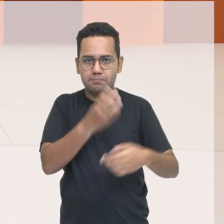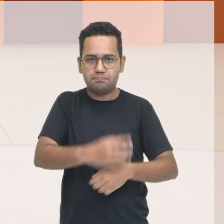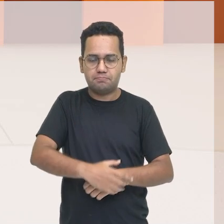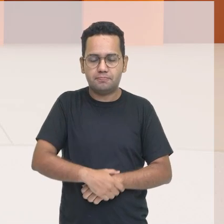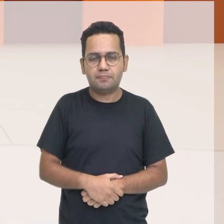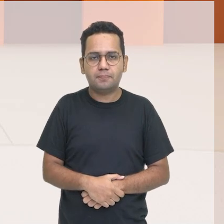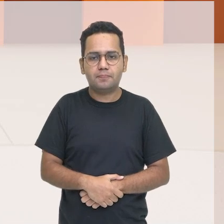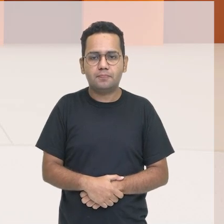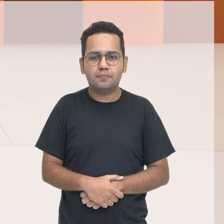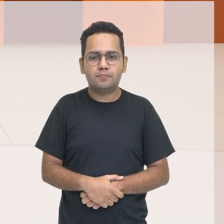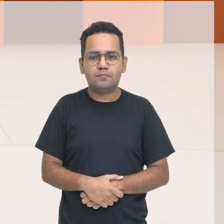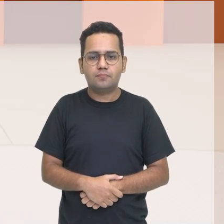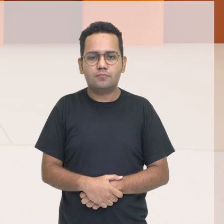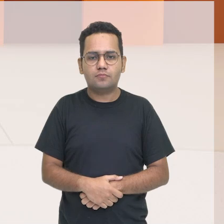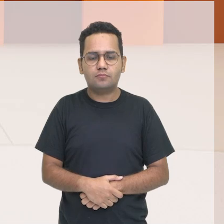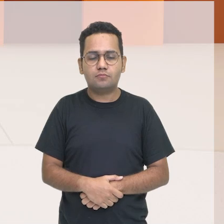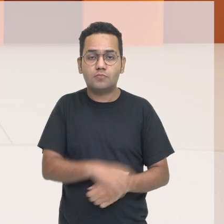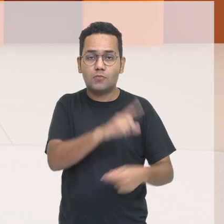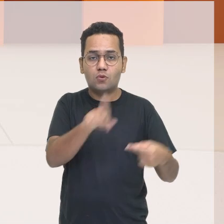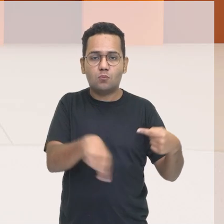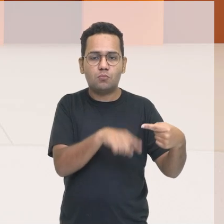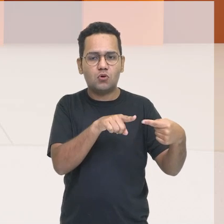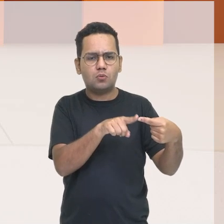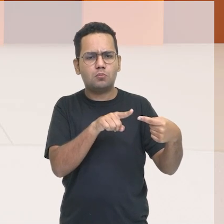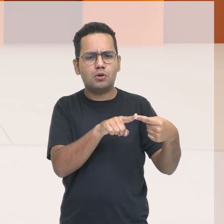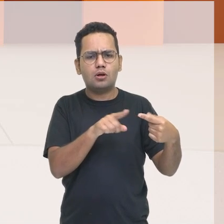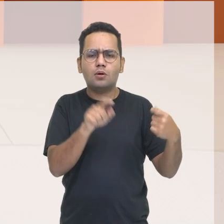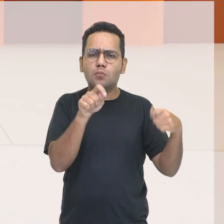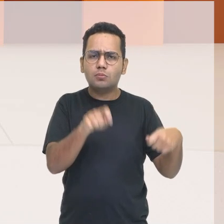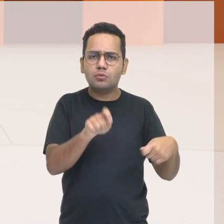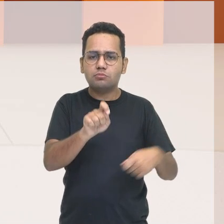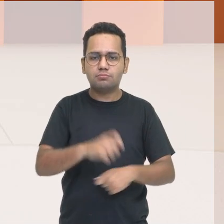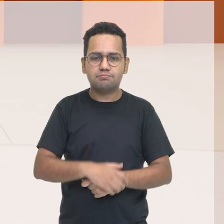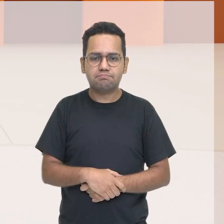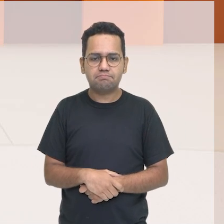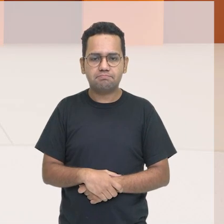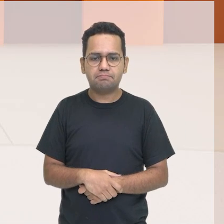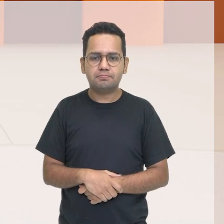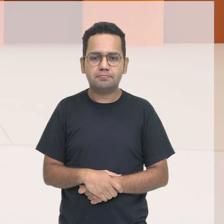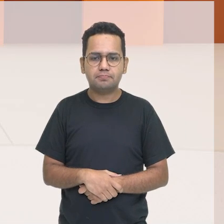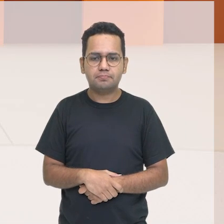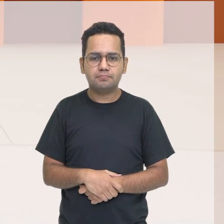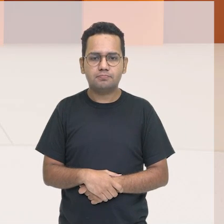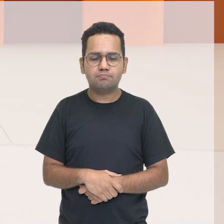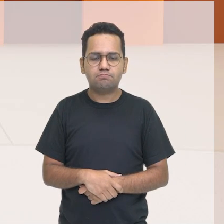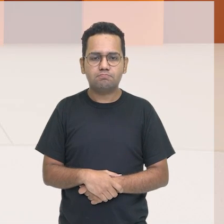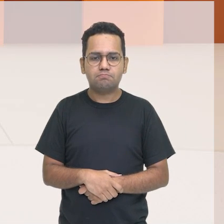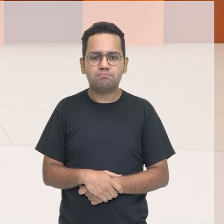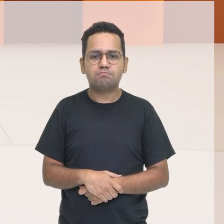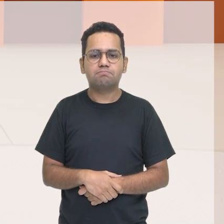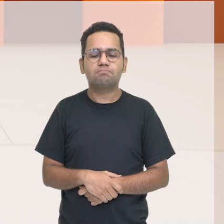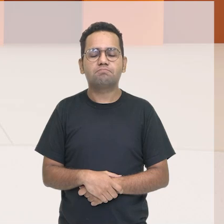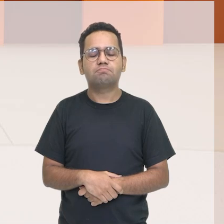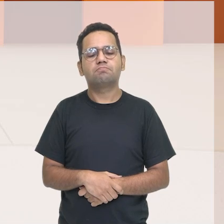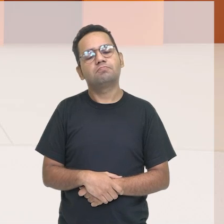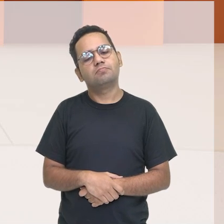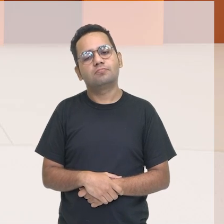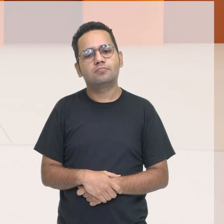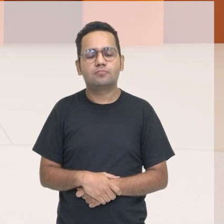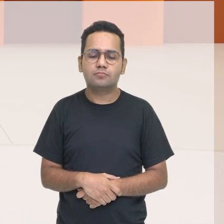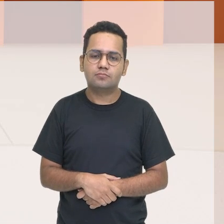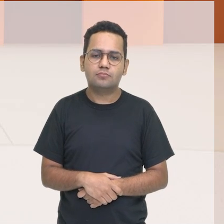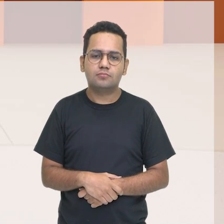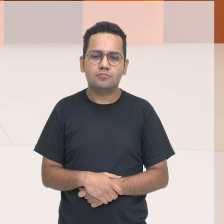o poder tem a ver com a possibilidade de impor sua própria vontade